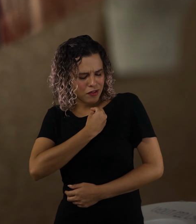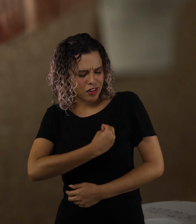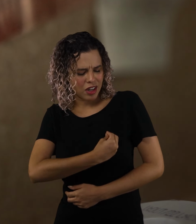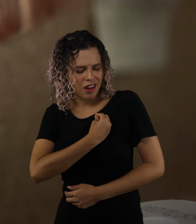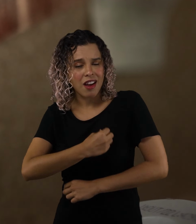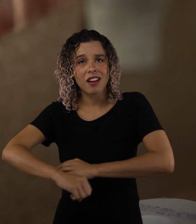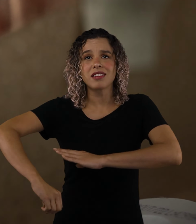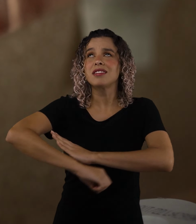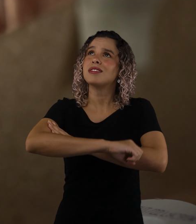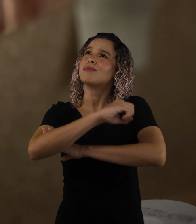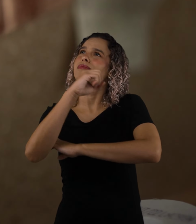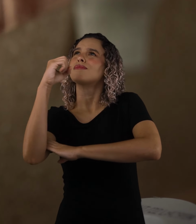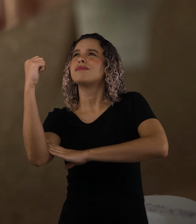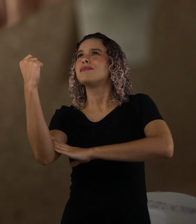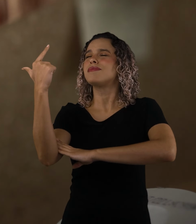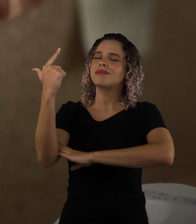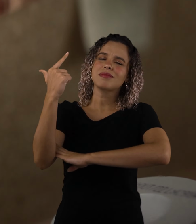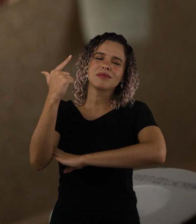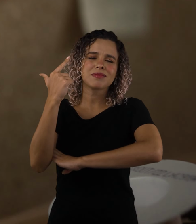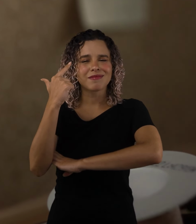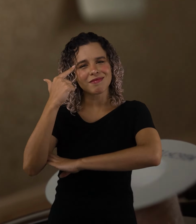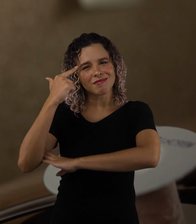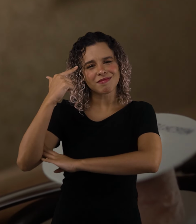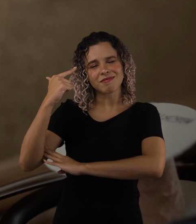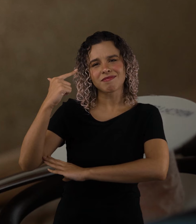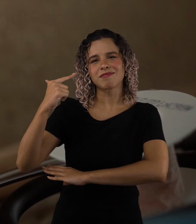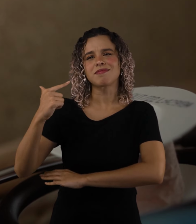would depend on the morning sun.